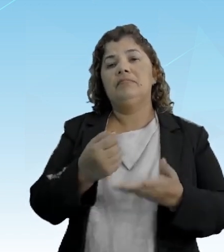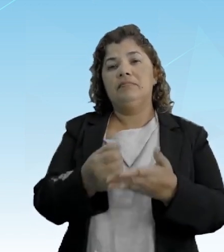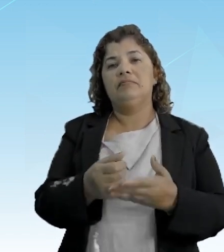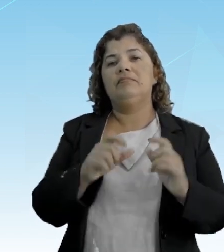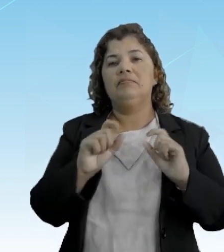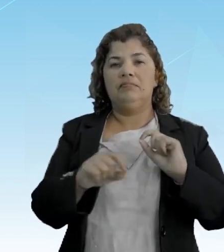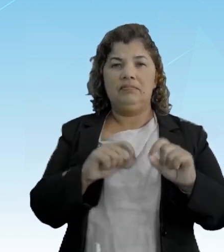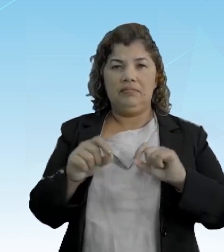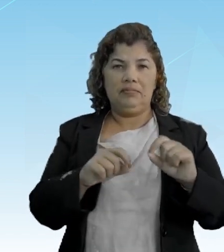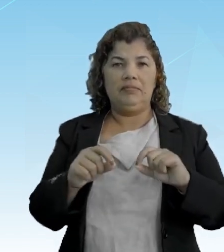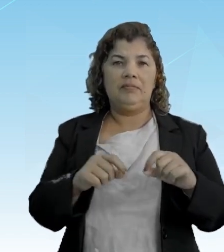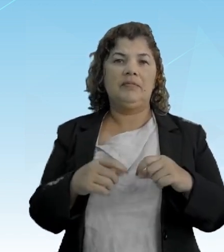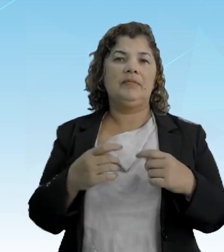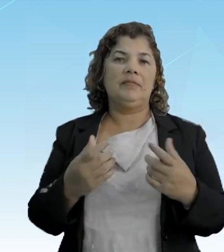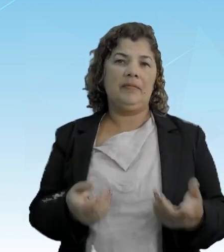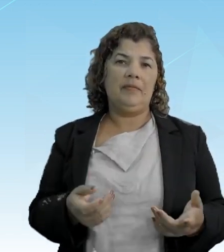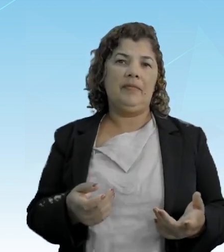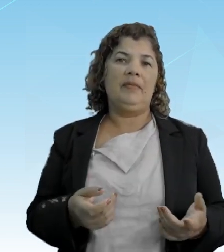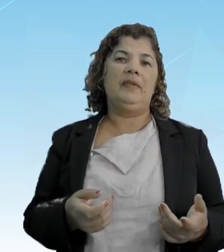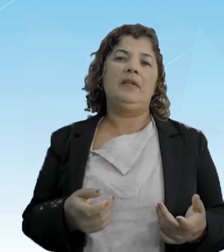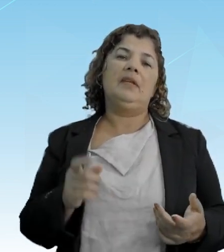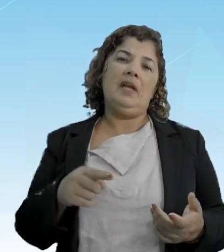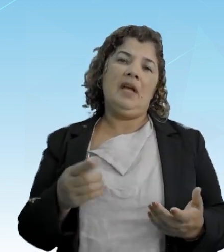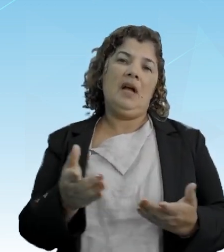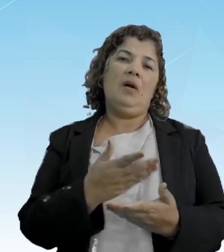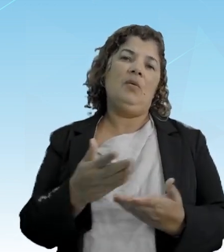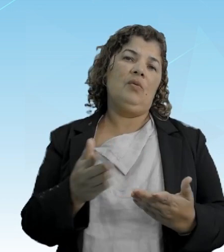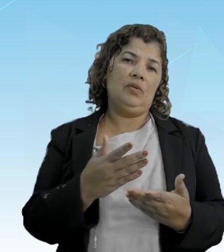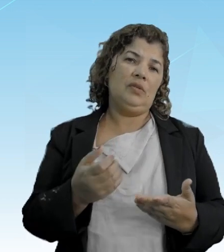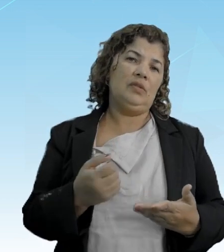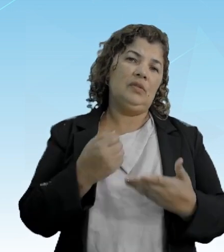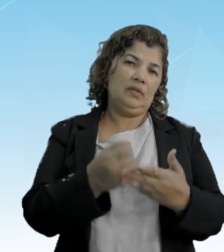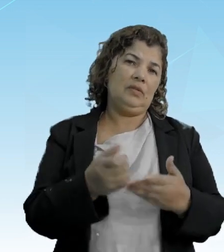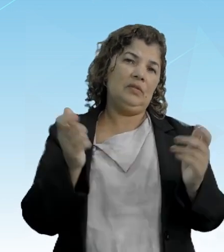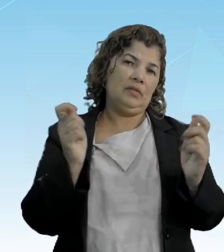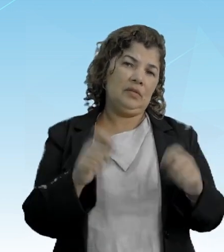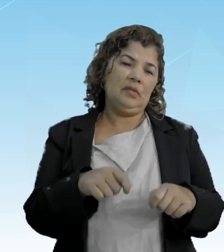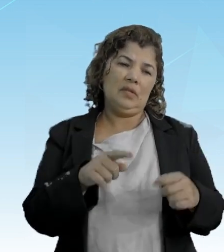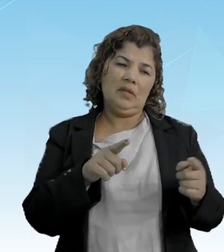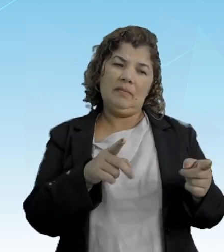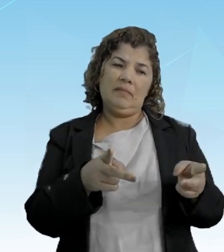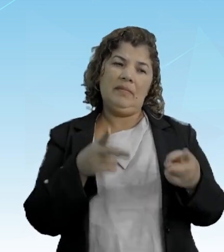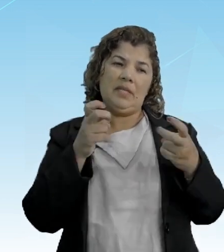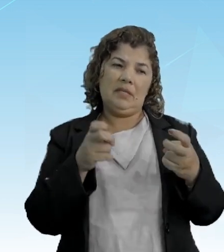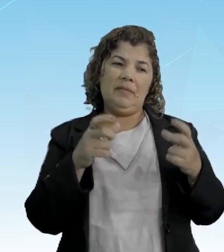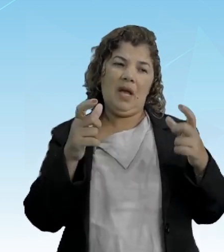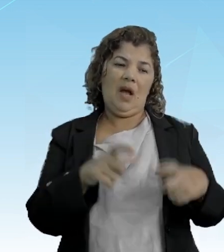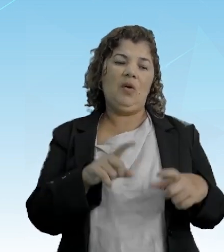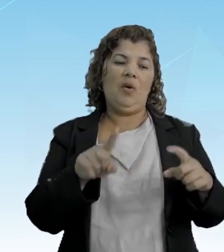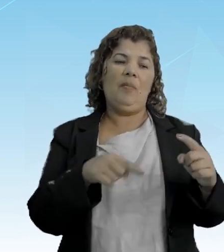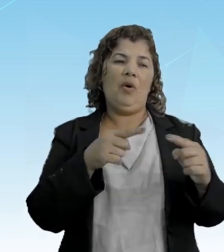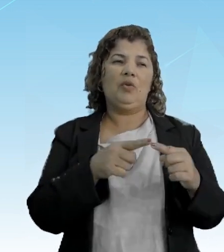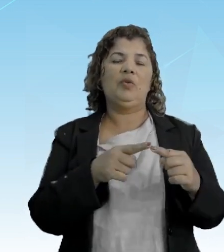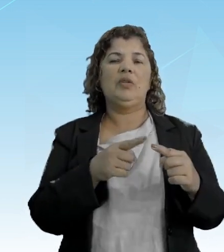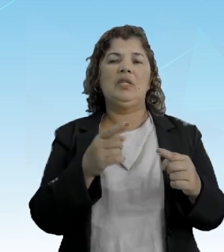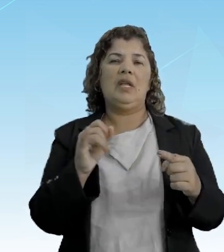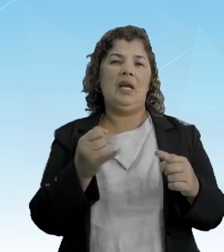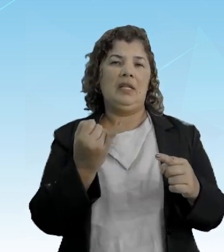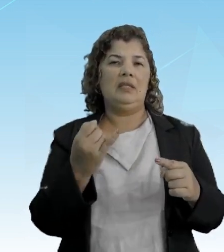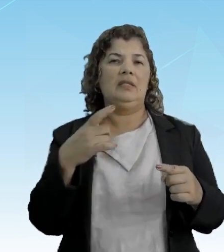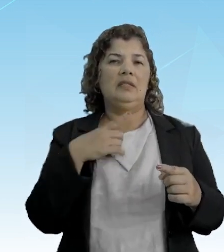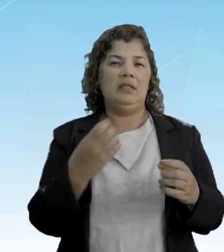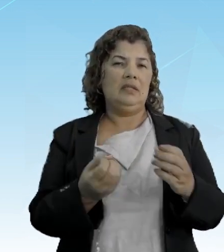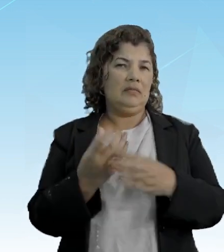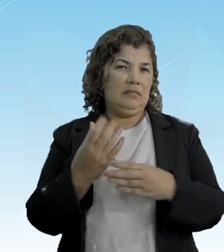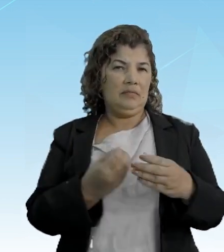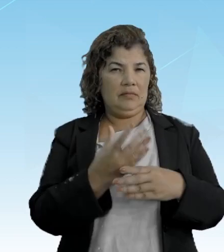Então isso são alguns parâmetros que fazem com que nós localizemos onde as oportunidades estão acontecendo.